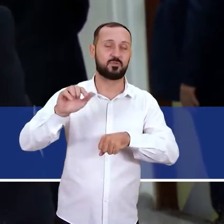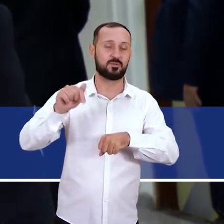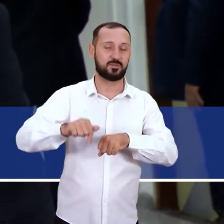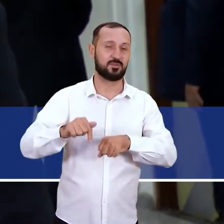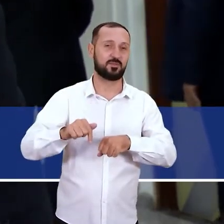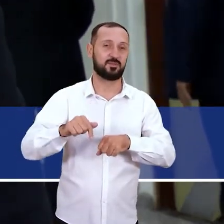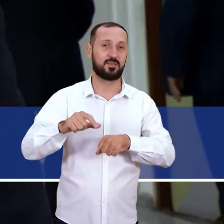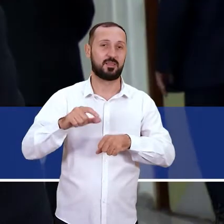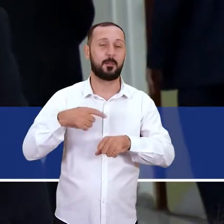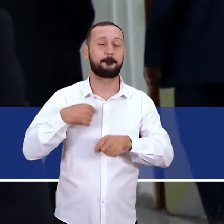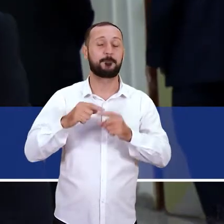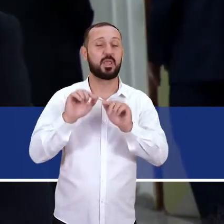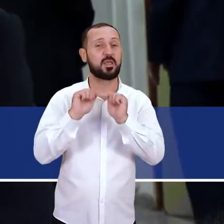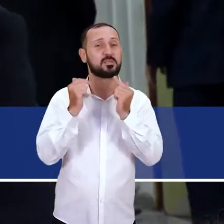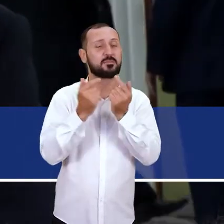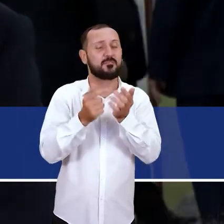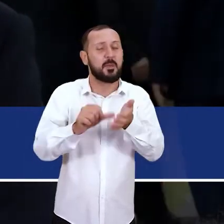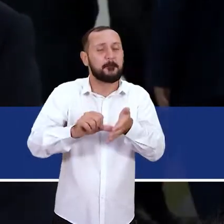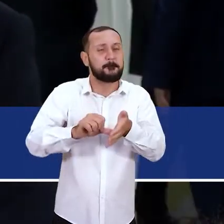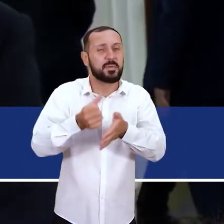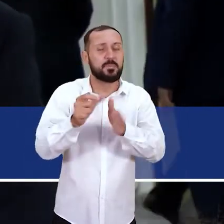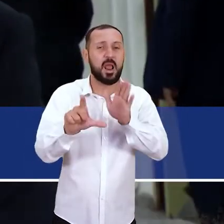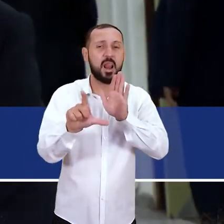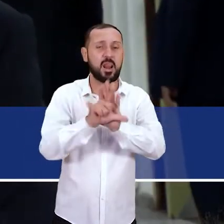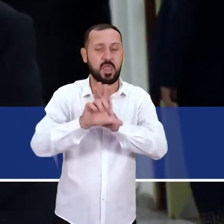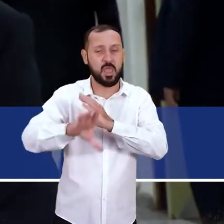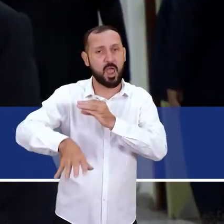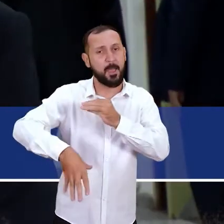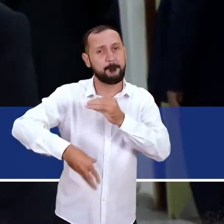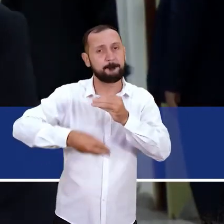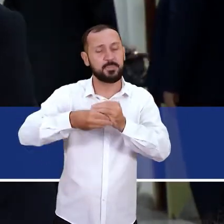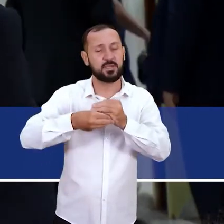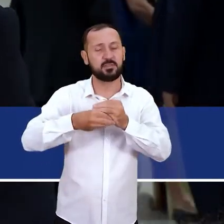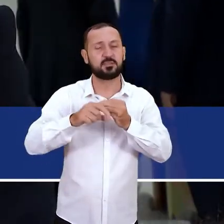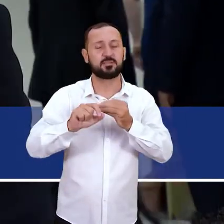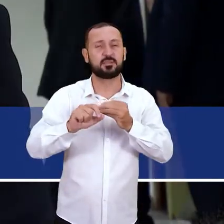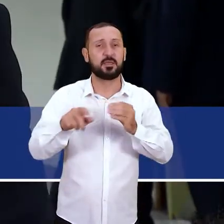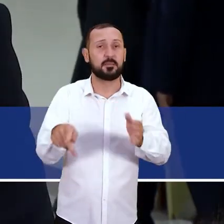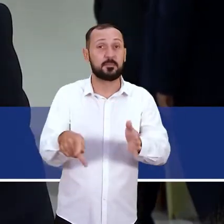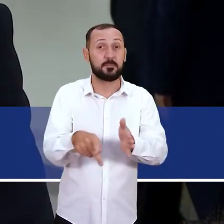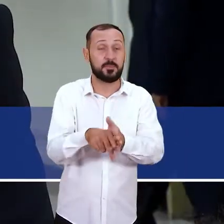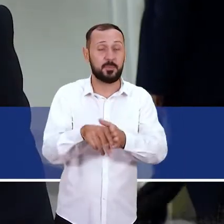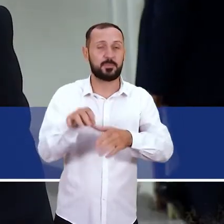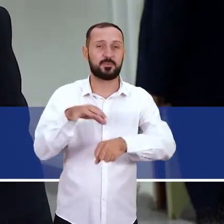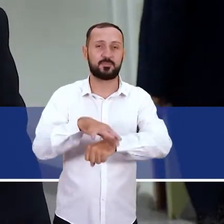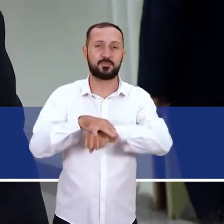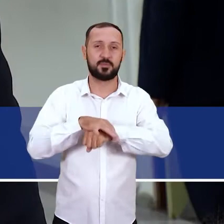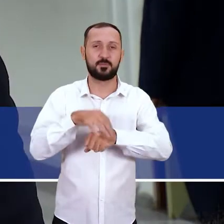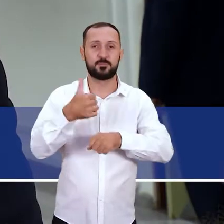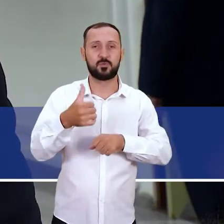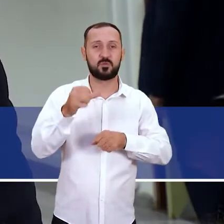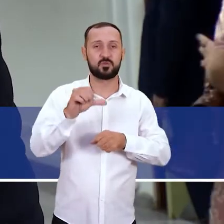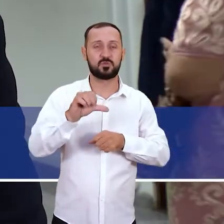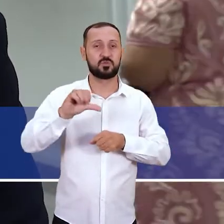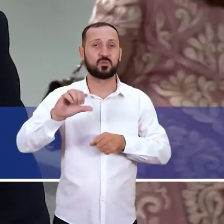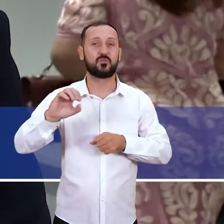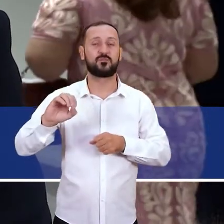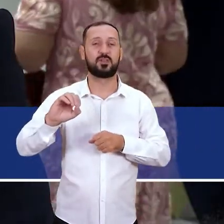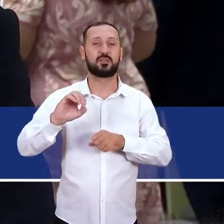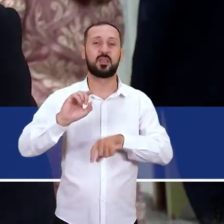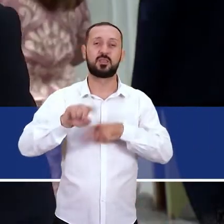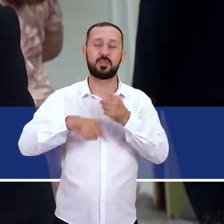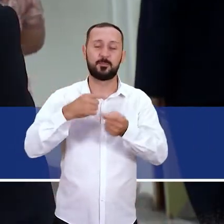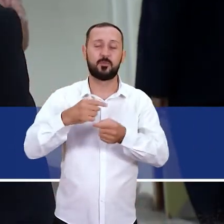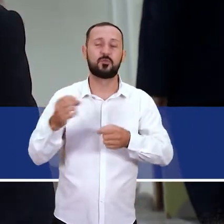Estadual. Devemos à Assembleia pela nossa primeira lei complementar, a Lei Orgânica da Defensoria, em